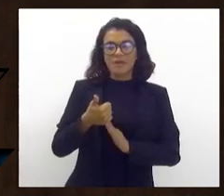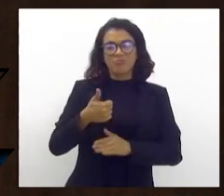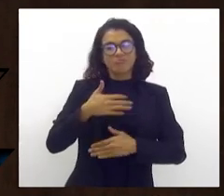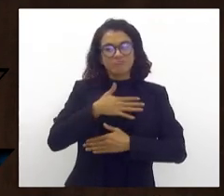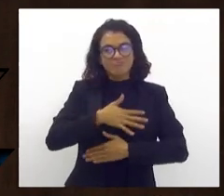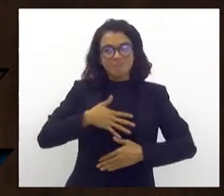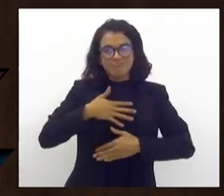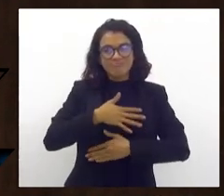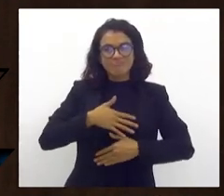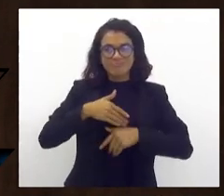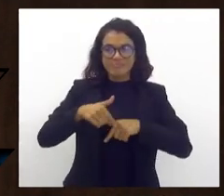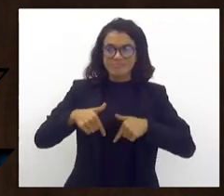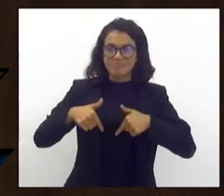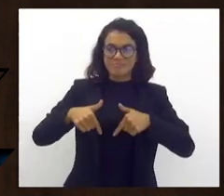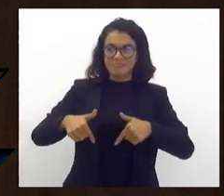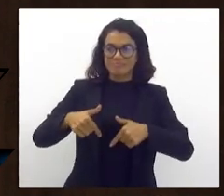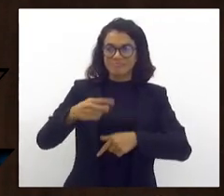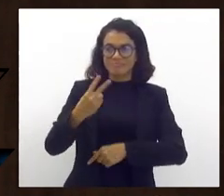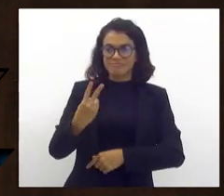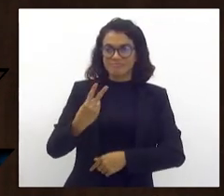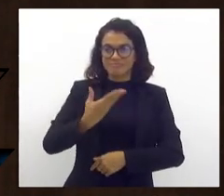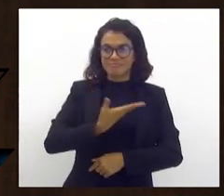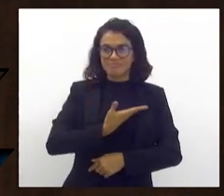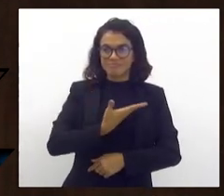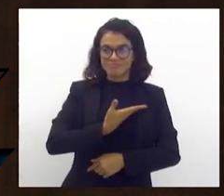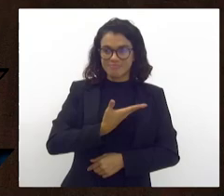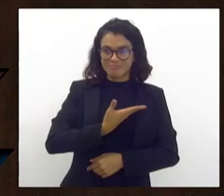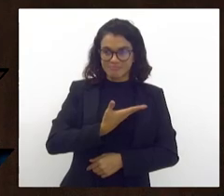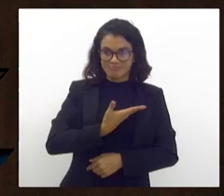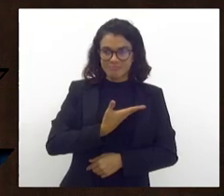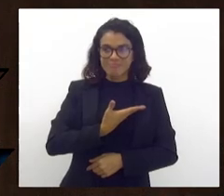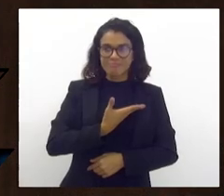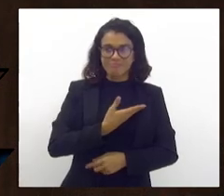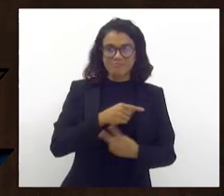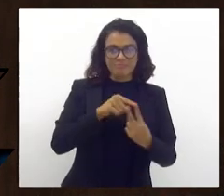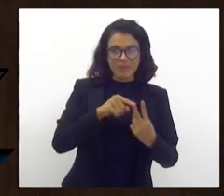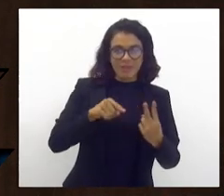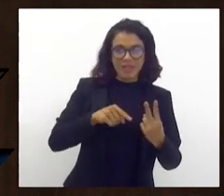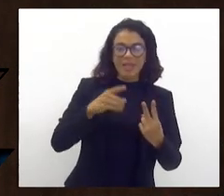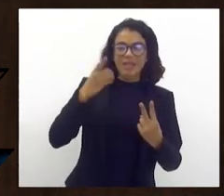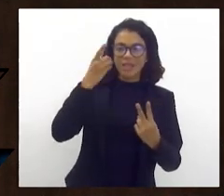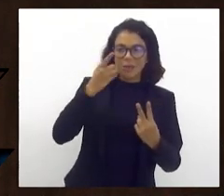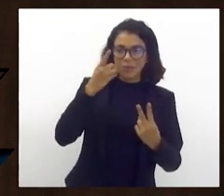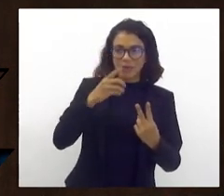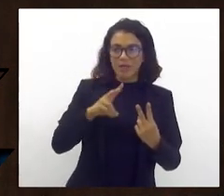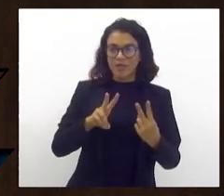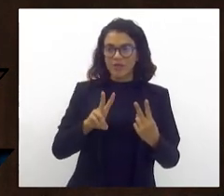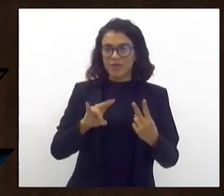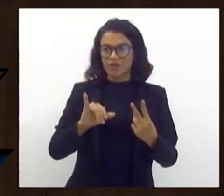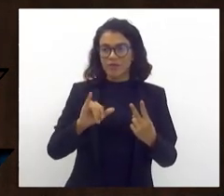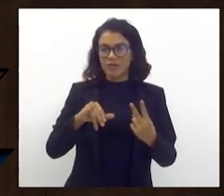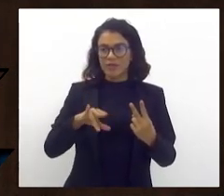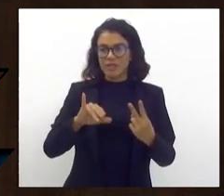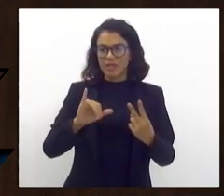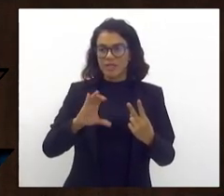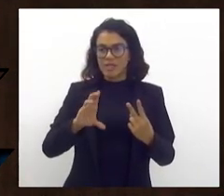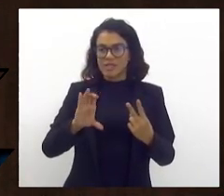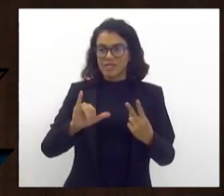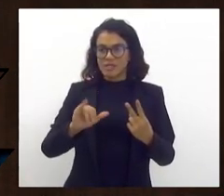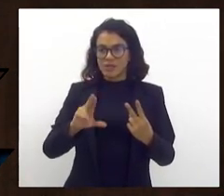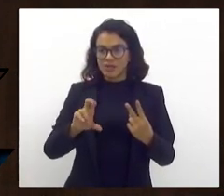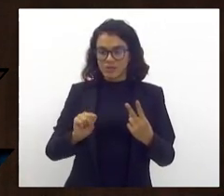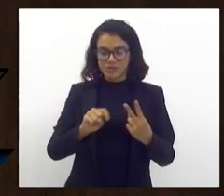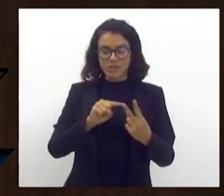saudar a iniciativa dos meus colegas, queridos colegas deputados Vinícius Cozzolino e Andrezinho